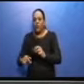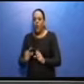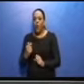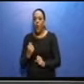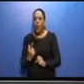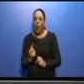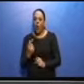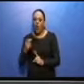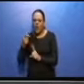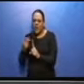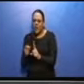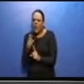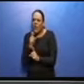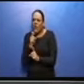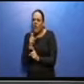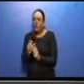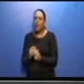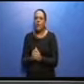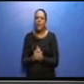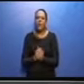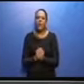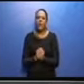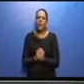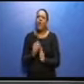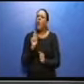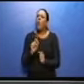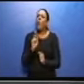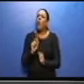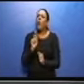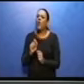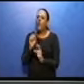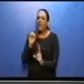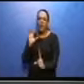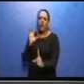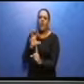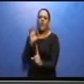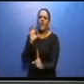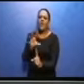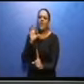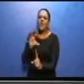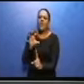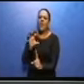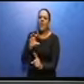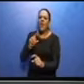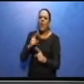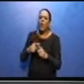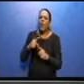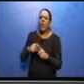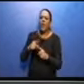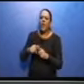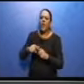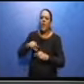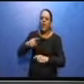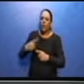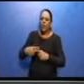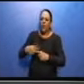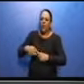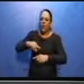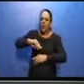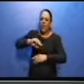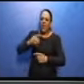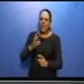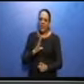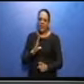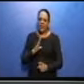fator climático que mais influencia nessa temperatura é a altitude e não a latitude, porque Lhasa está